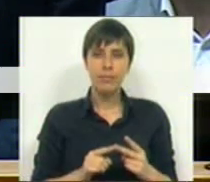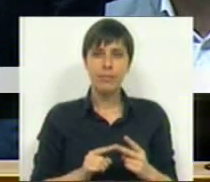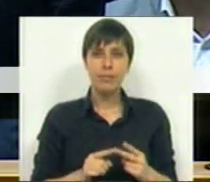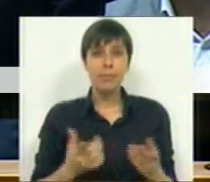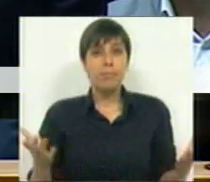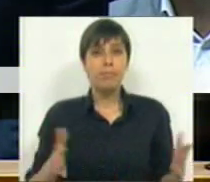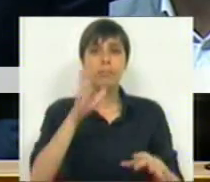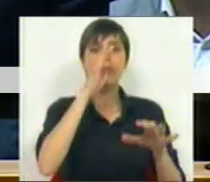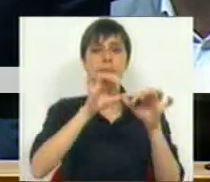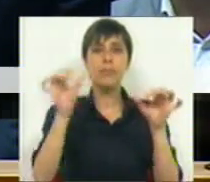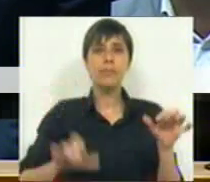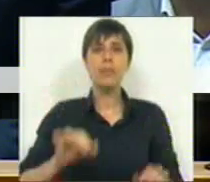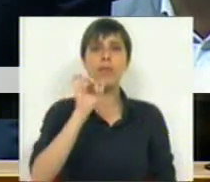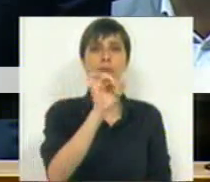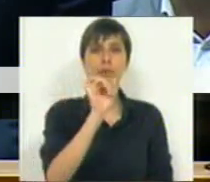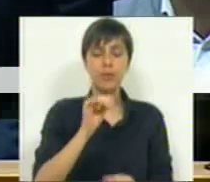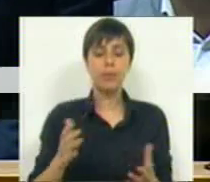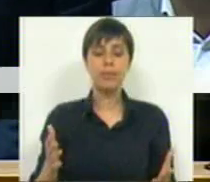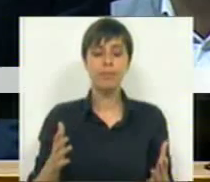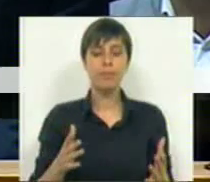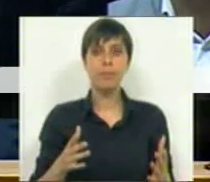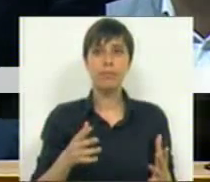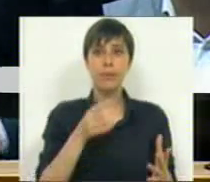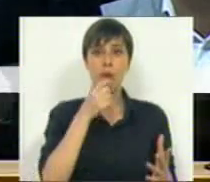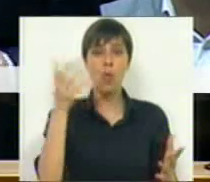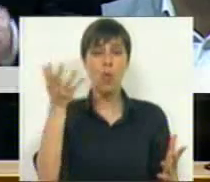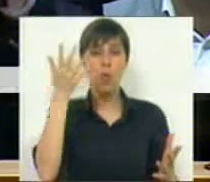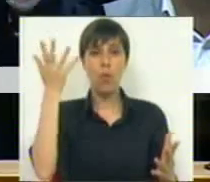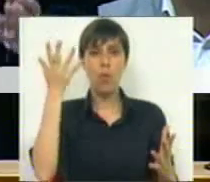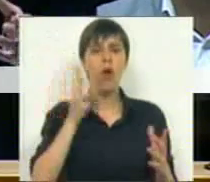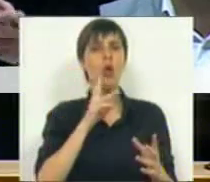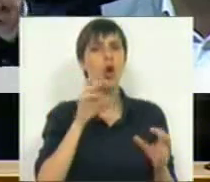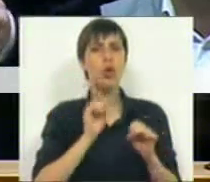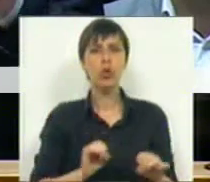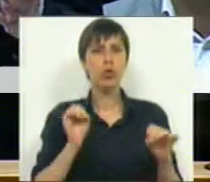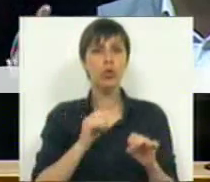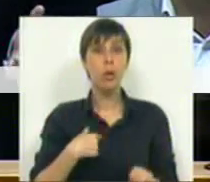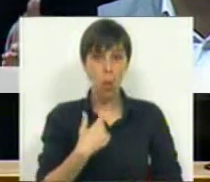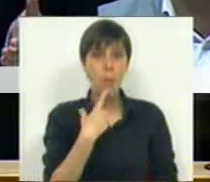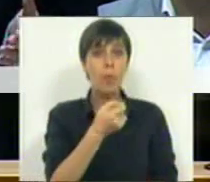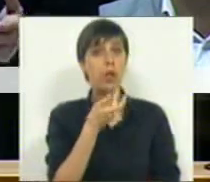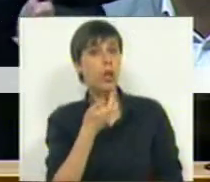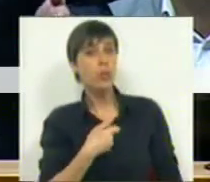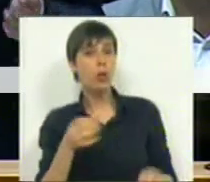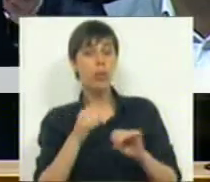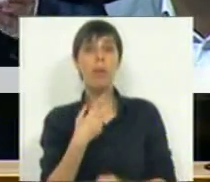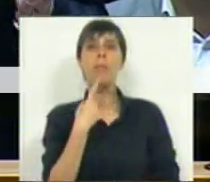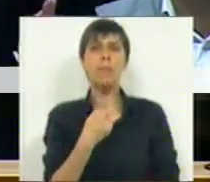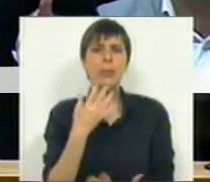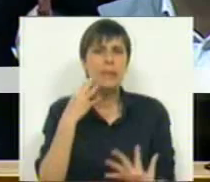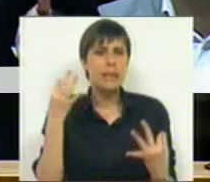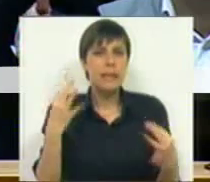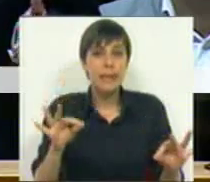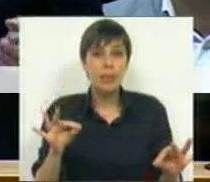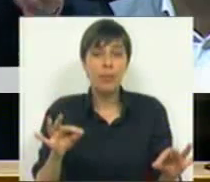enfim, no seu discurso palavroso, não respondeu àquilo que eu lhe perguntei, e que é uma pergunta muito